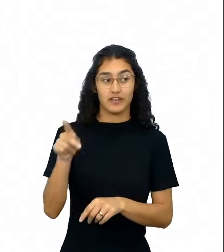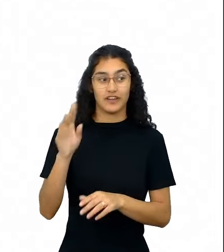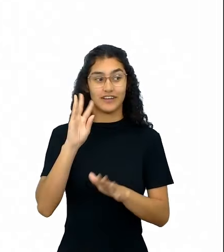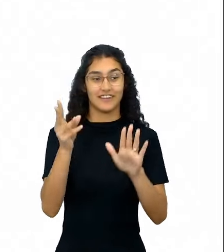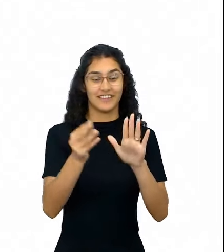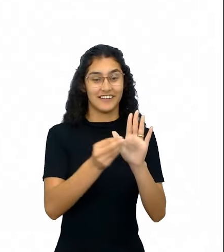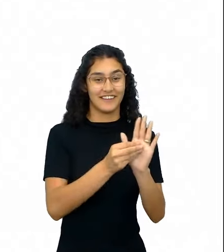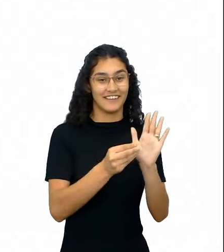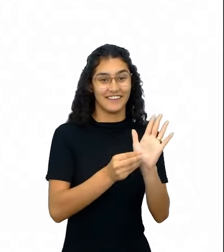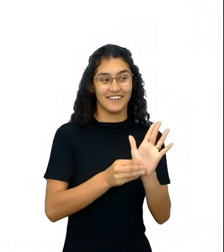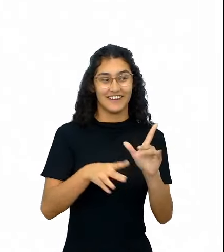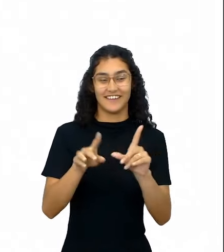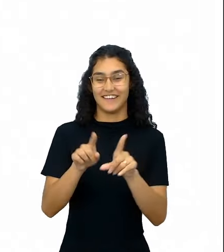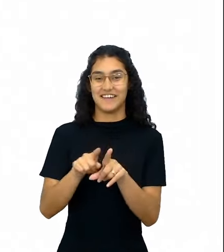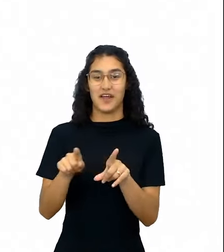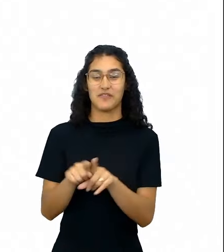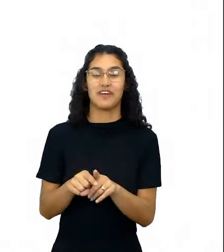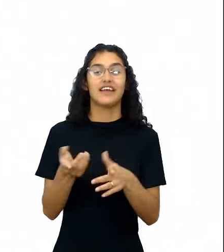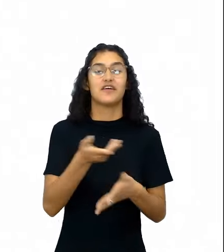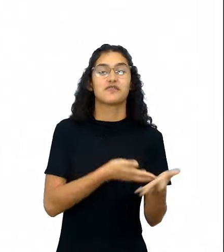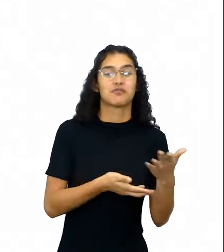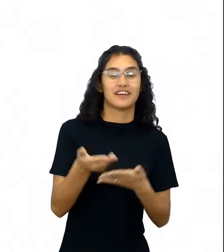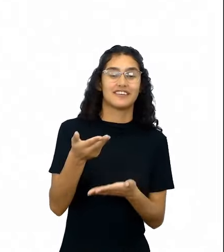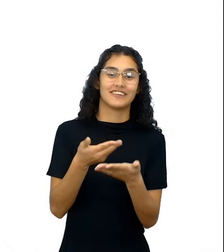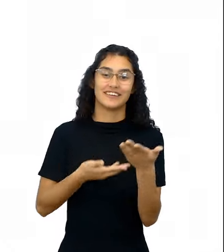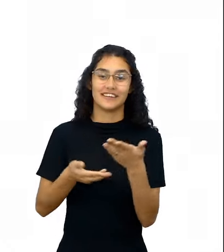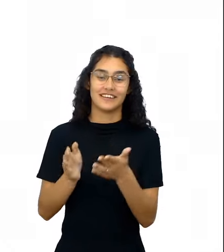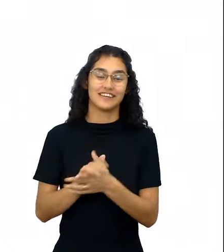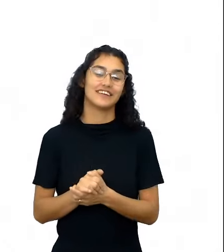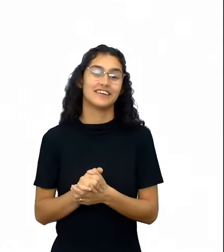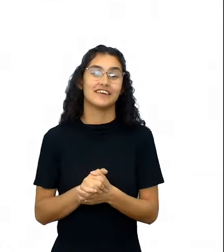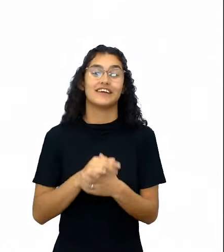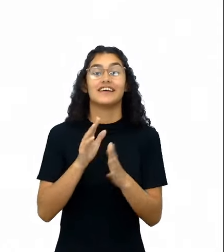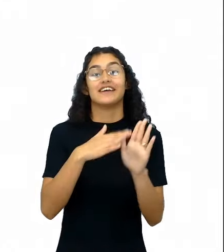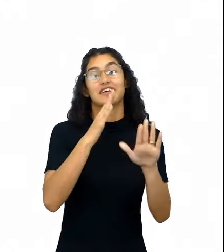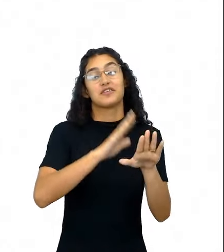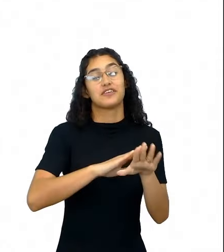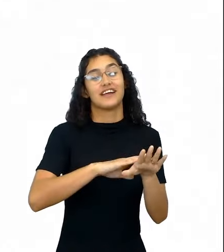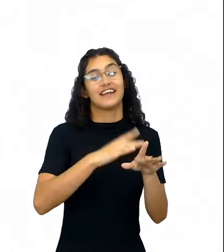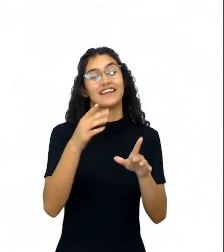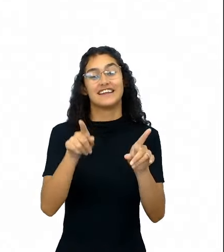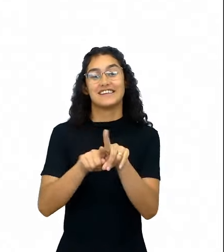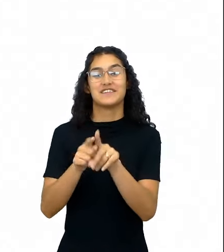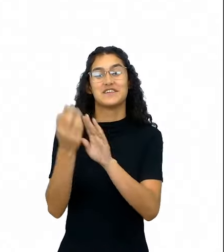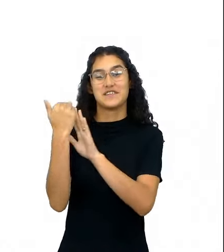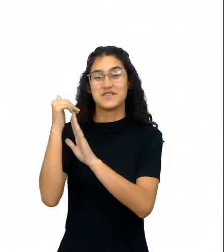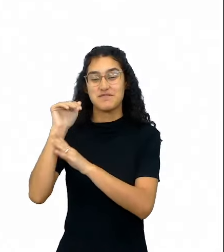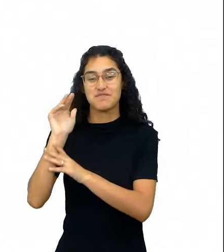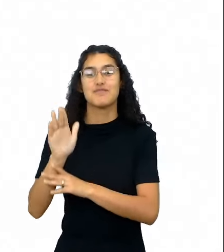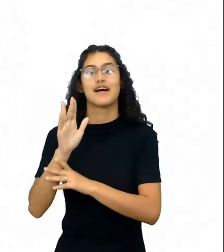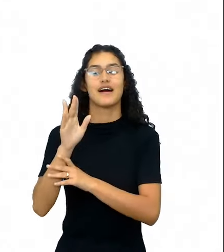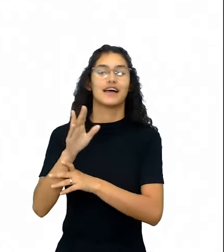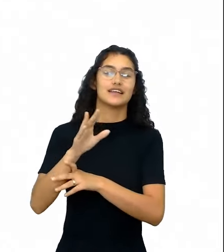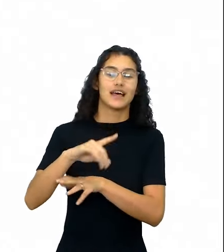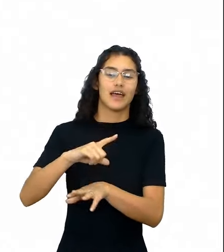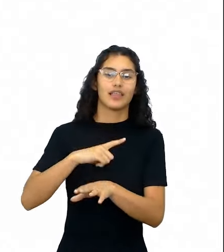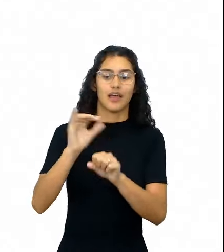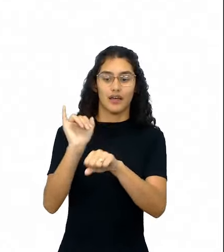aí usando, estão compartilhando, que compõem ainda mais esse repertório